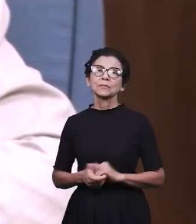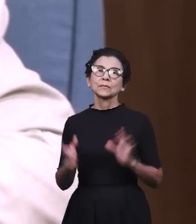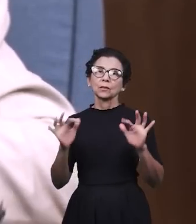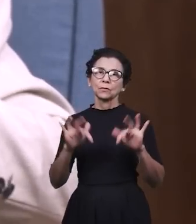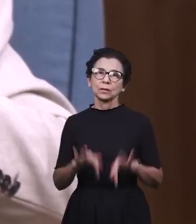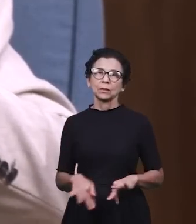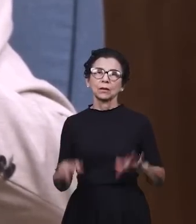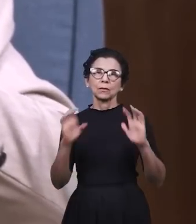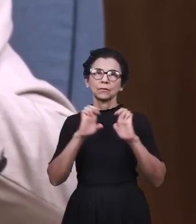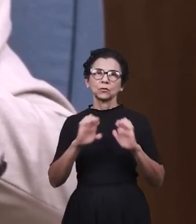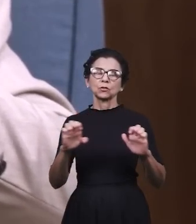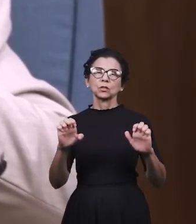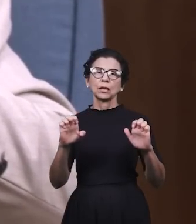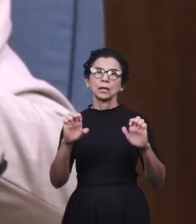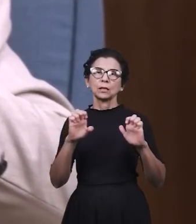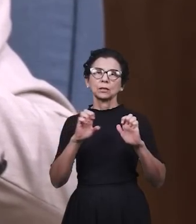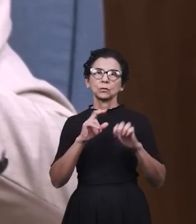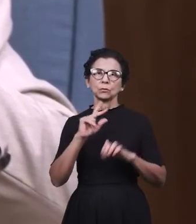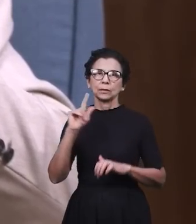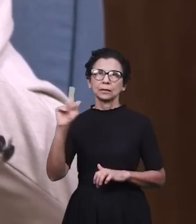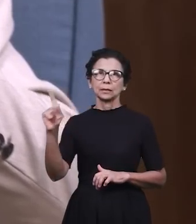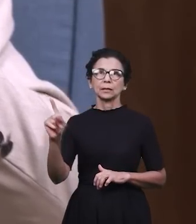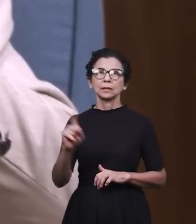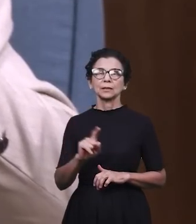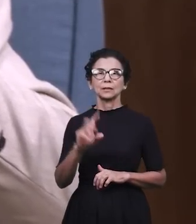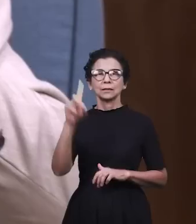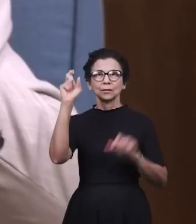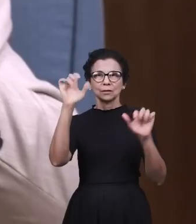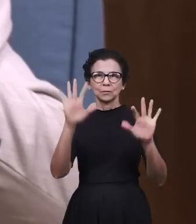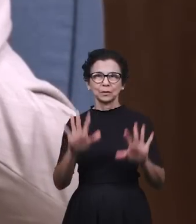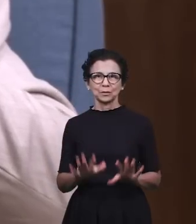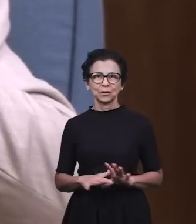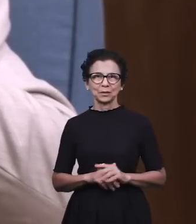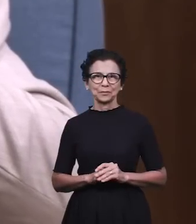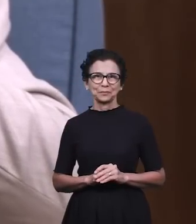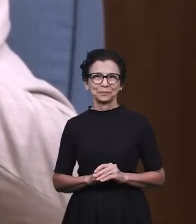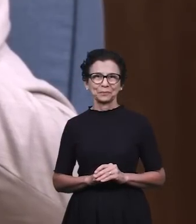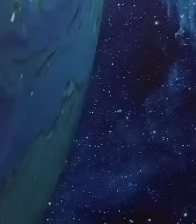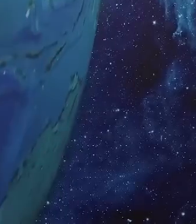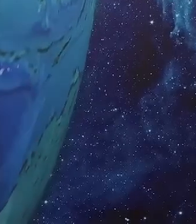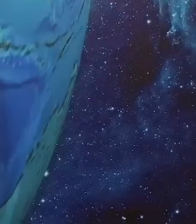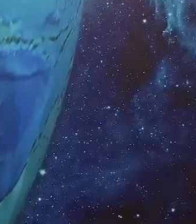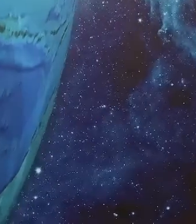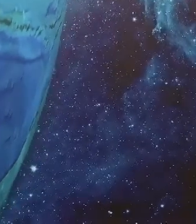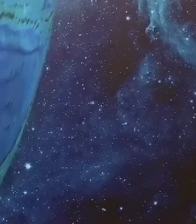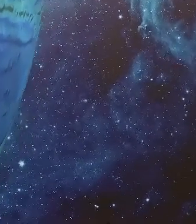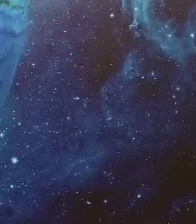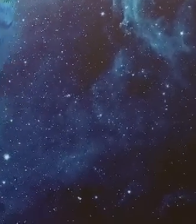Eterno, já fica o convite para você estar conosco semana que vem. Uma boa semana, que Deus abençoe. A paz do Senhor Jesus.